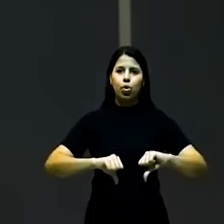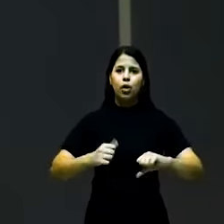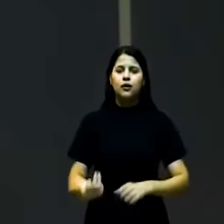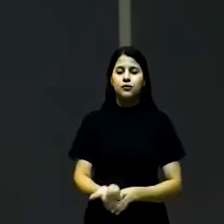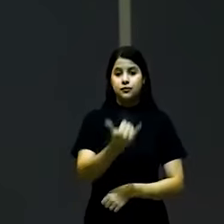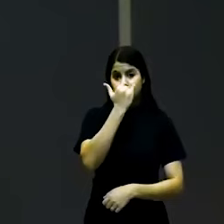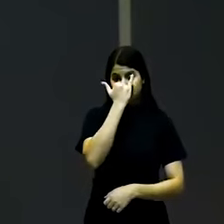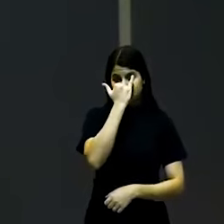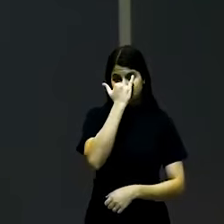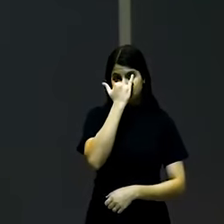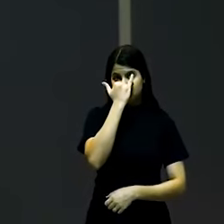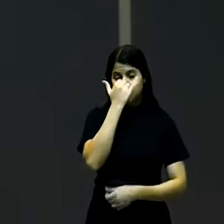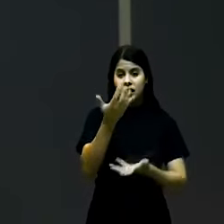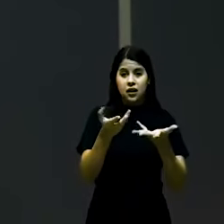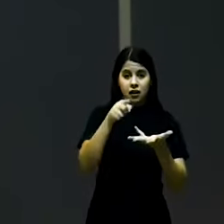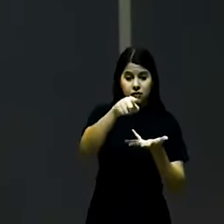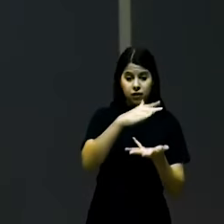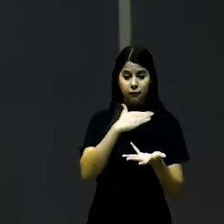Tem gente que quer que você morra.